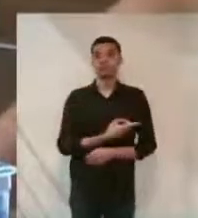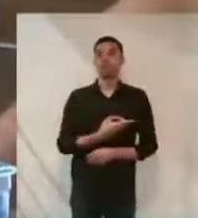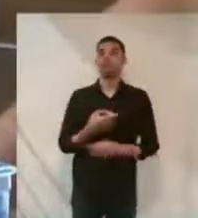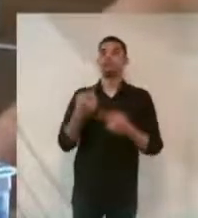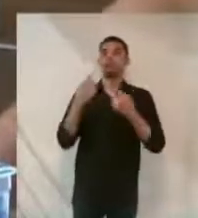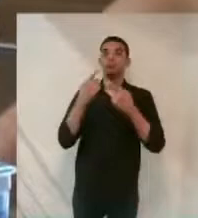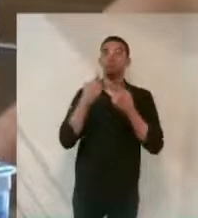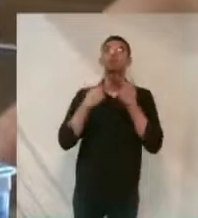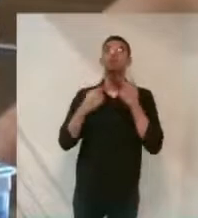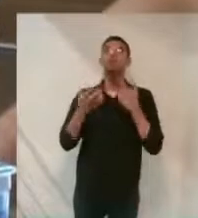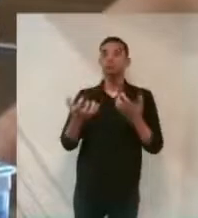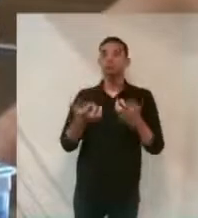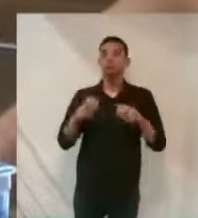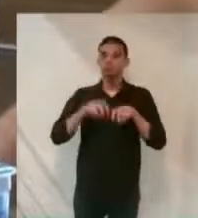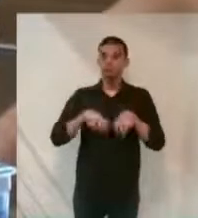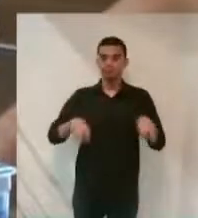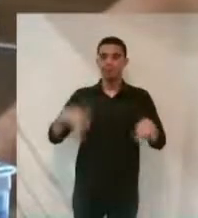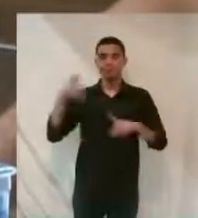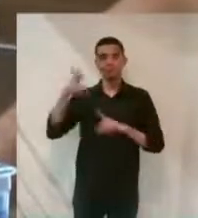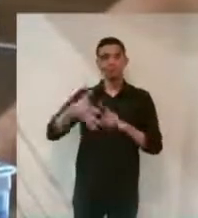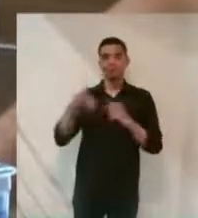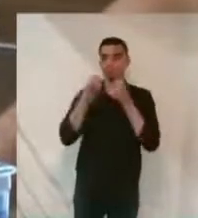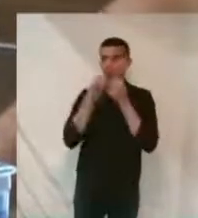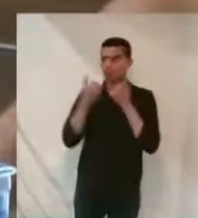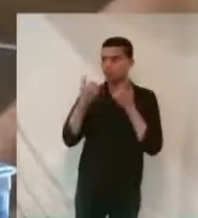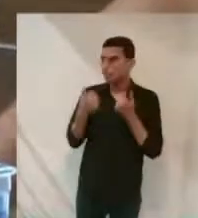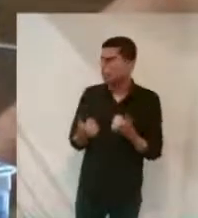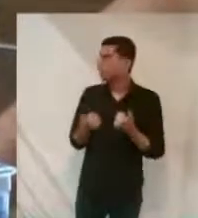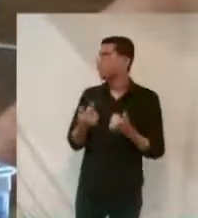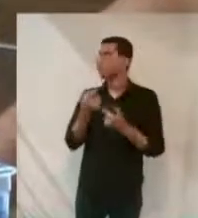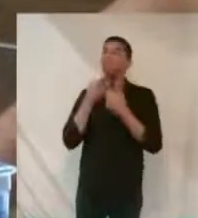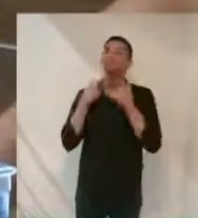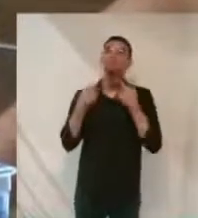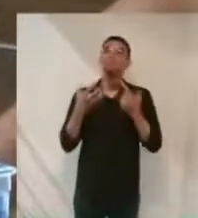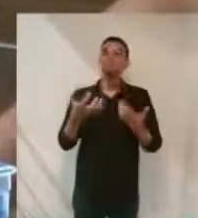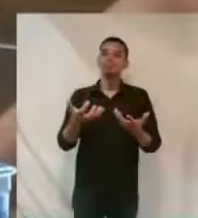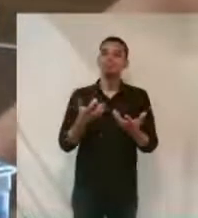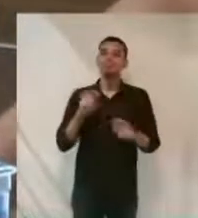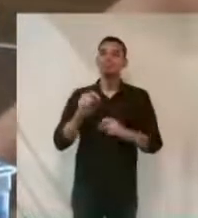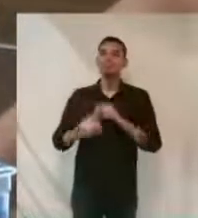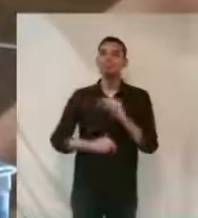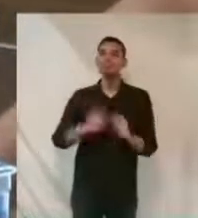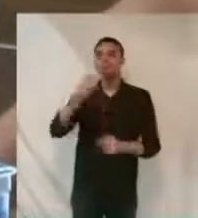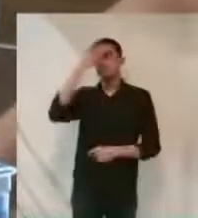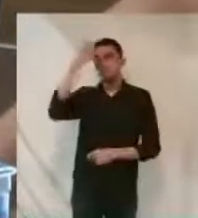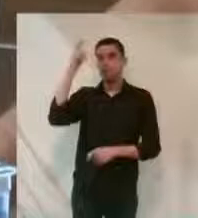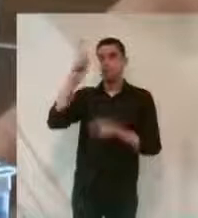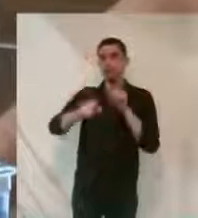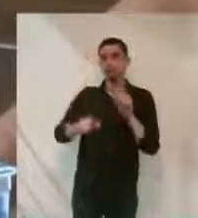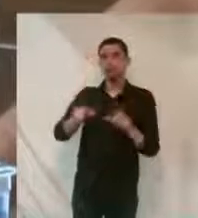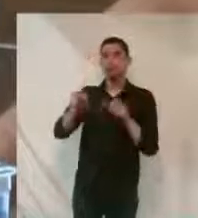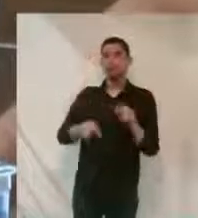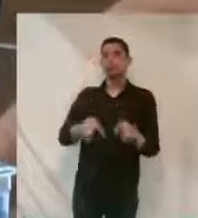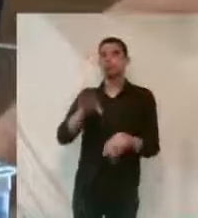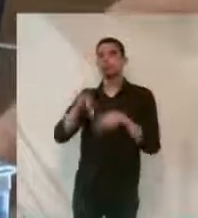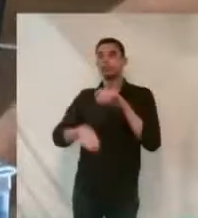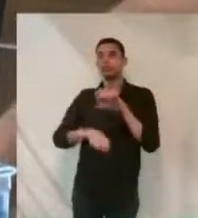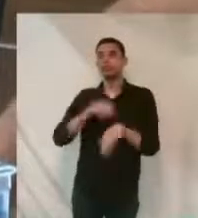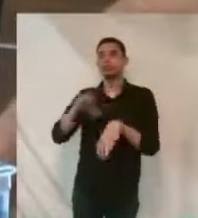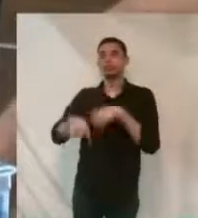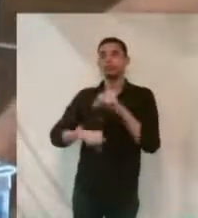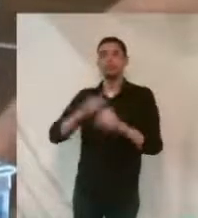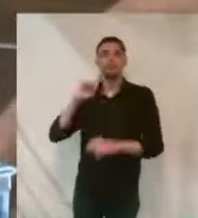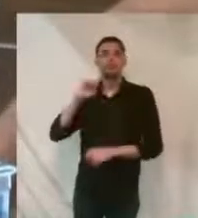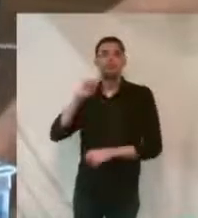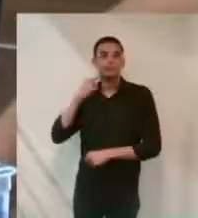então, uma excelente mesa, querendo virar a página, né, do catador dentro do lixão, do catador abrindo saco